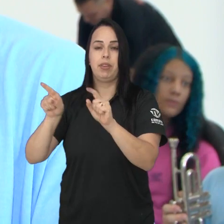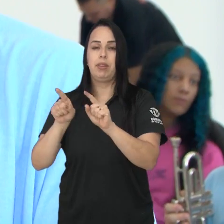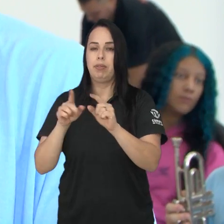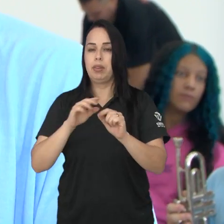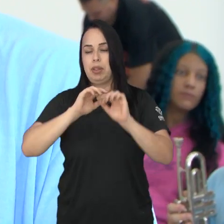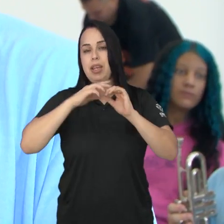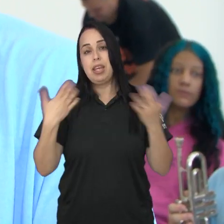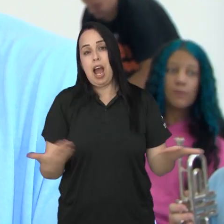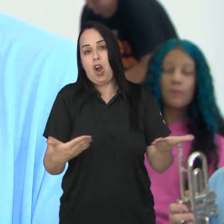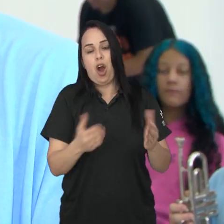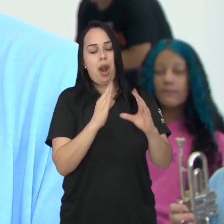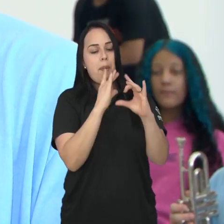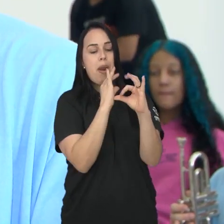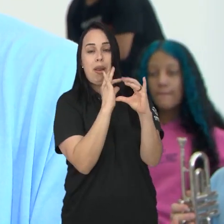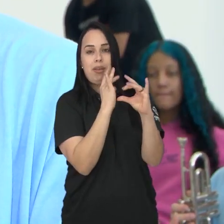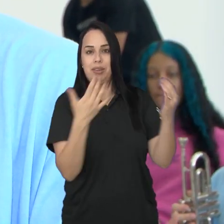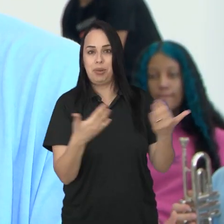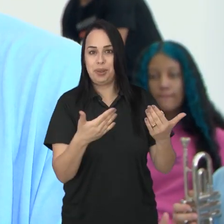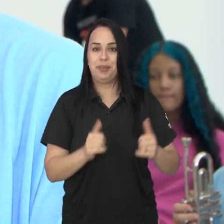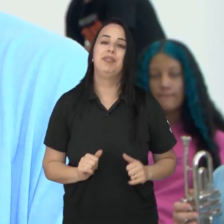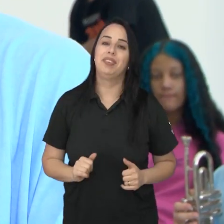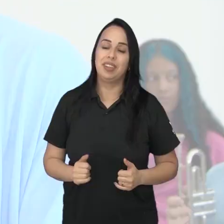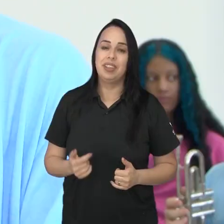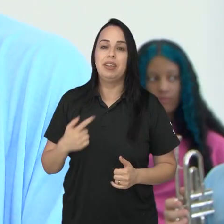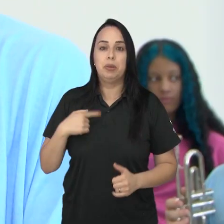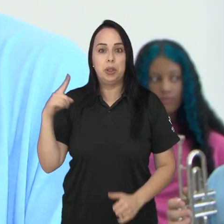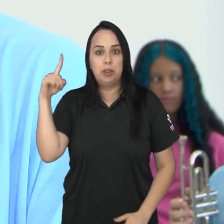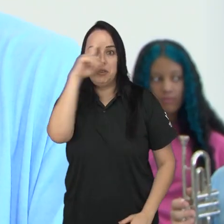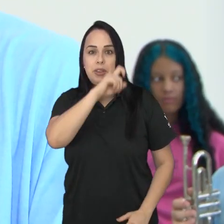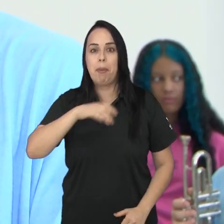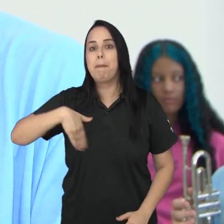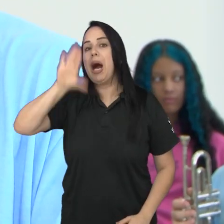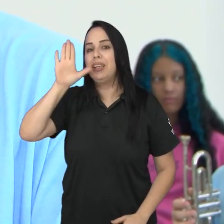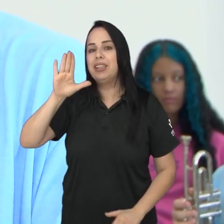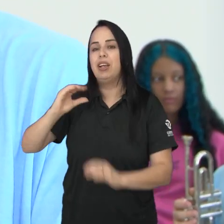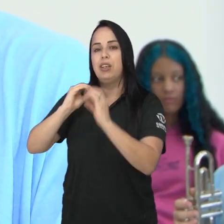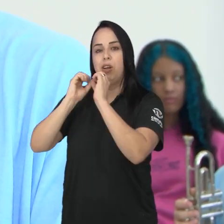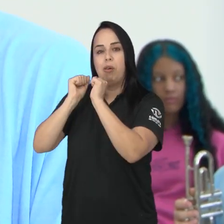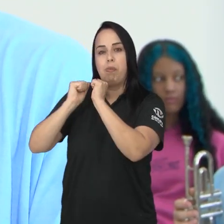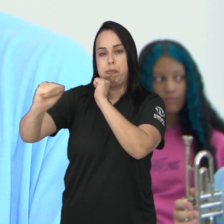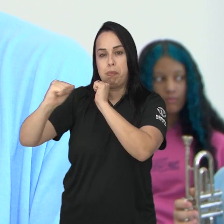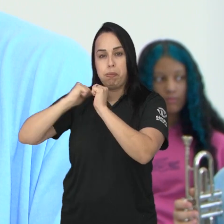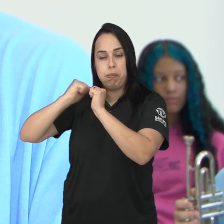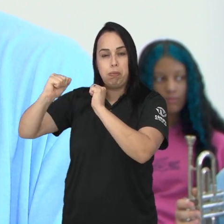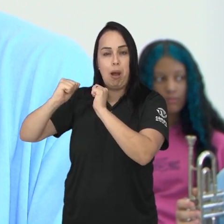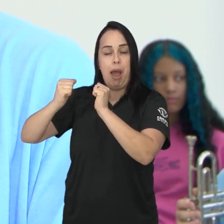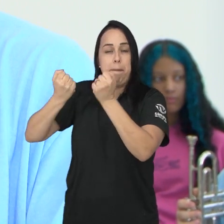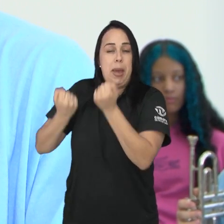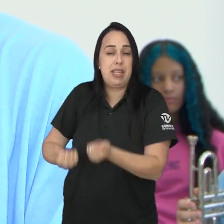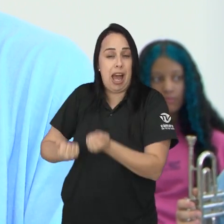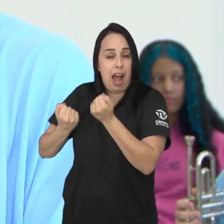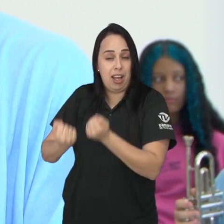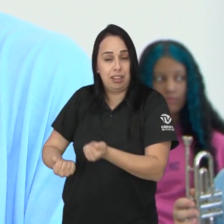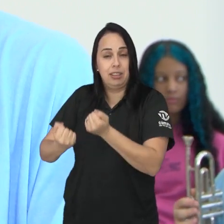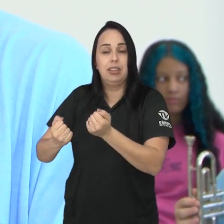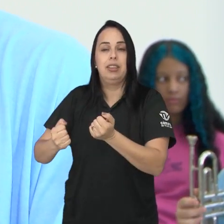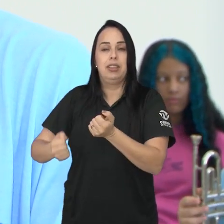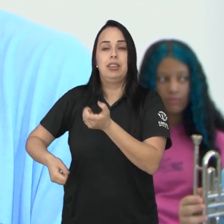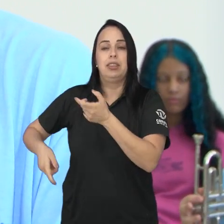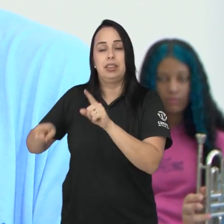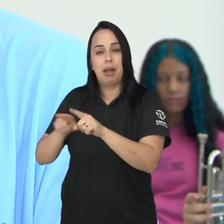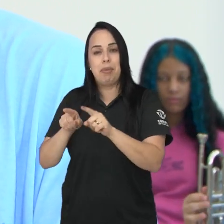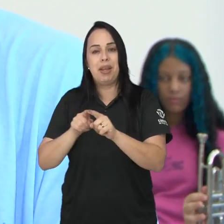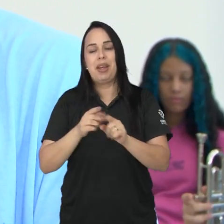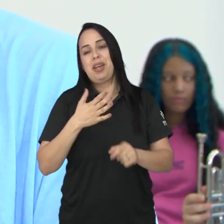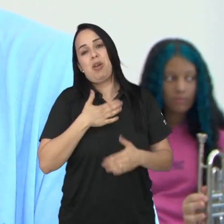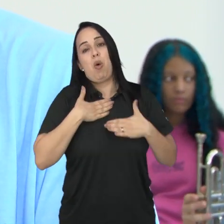flugelhorn e o trompete, que é isso que eu toco hoje em dia. O que eu achei mais difícil foi a tuba, que ele é muito grande e pesado, e